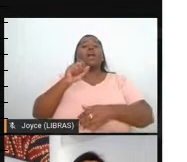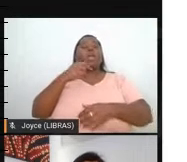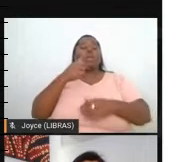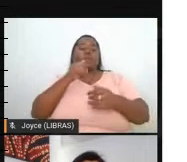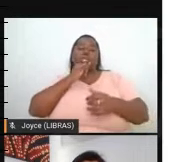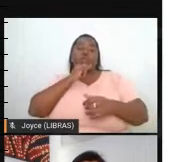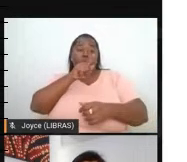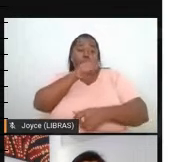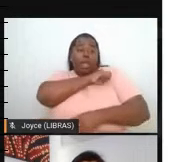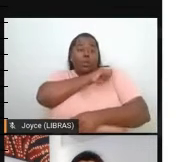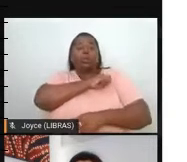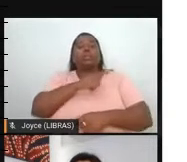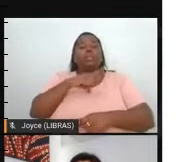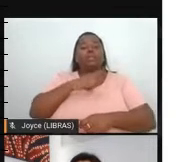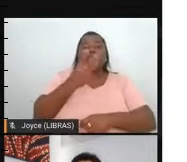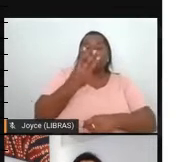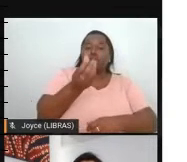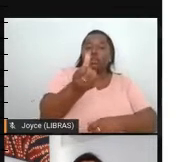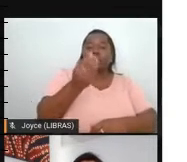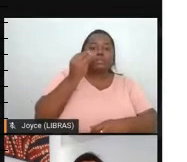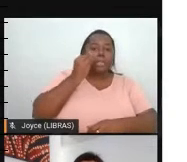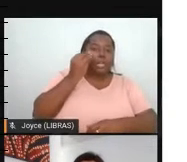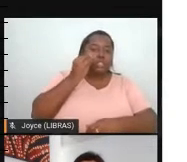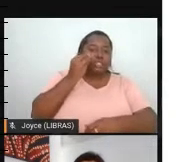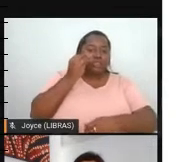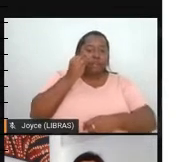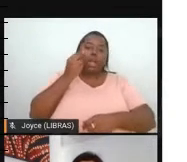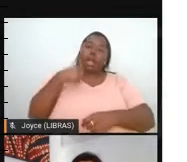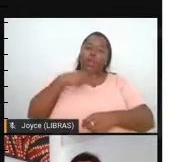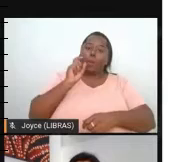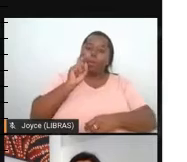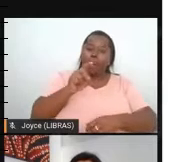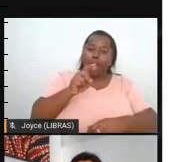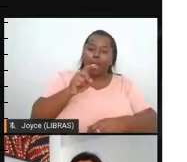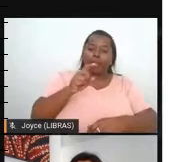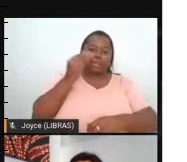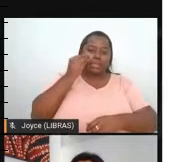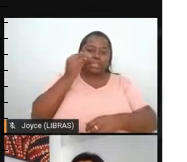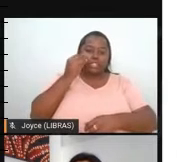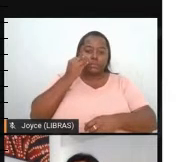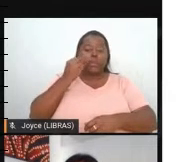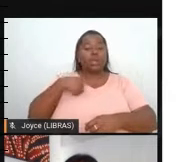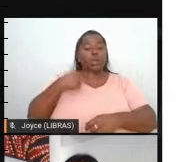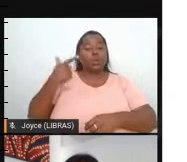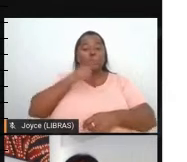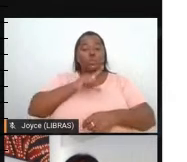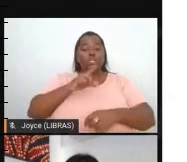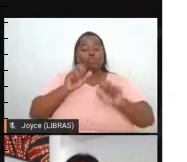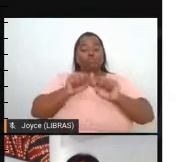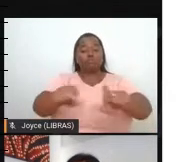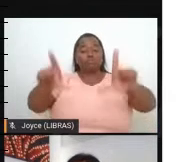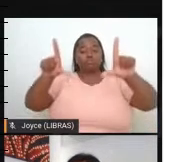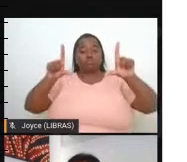questionário da unidade 4. Clico em cima dessas tentativas e aí vai abrir